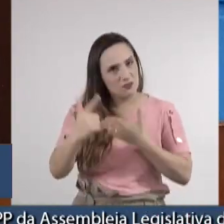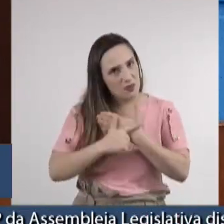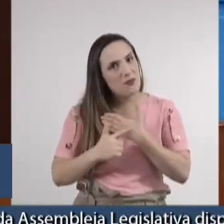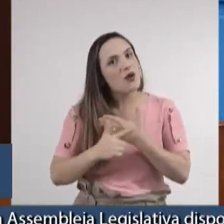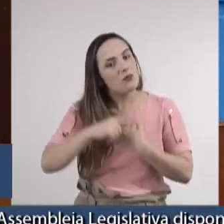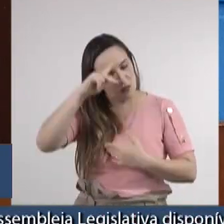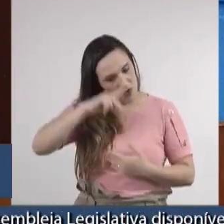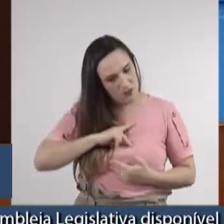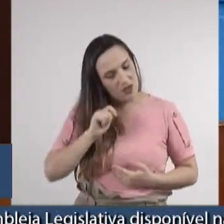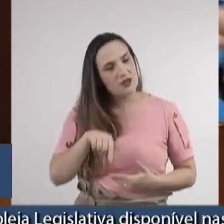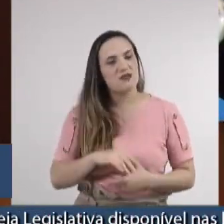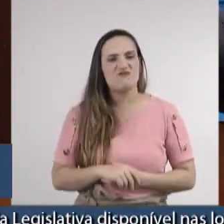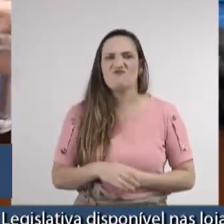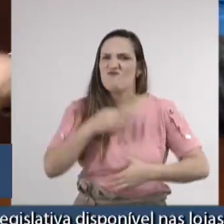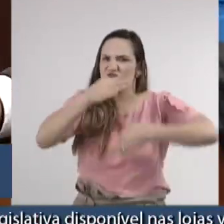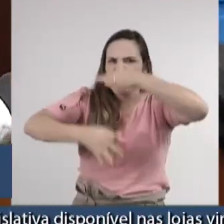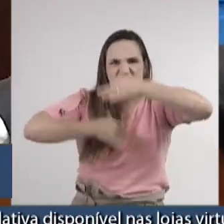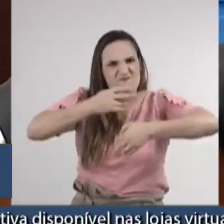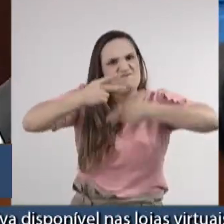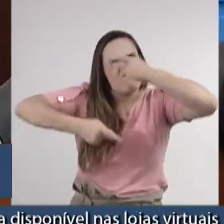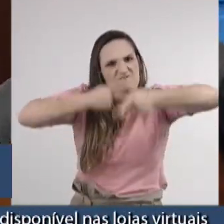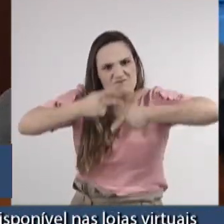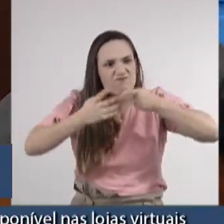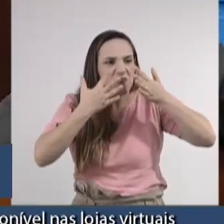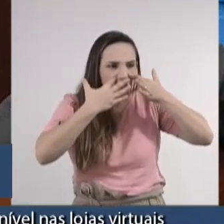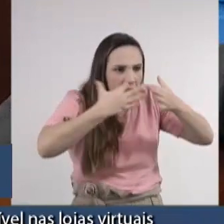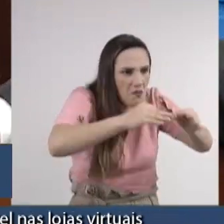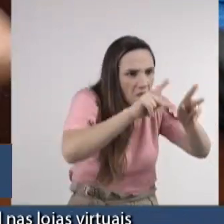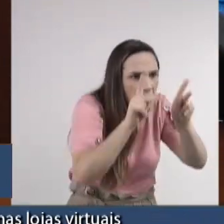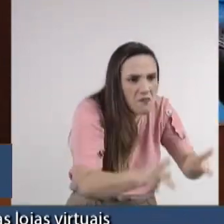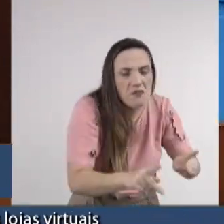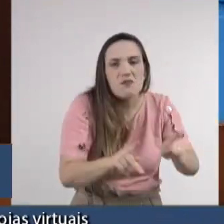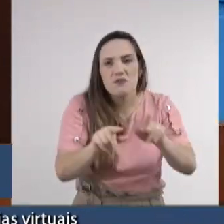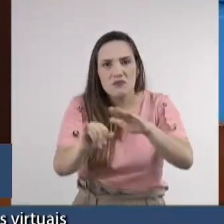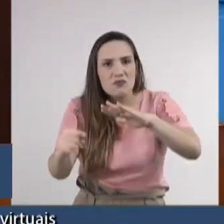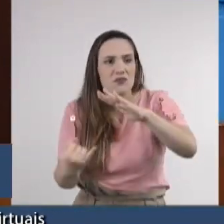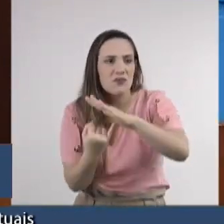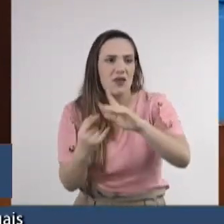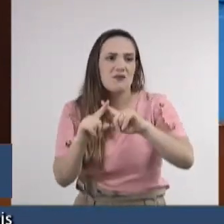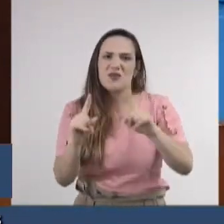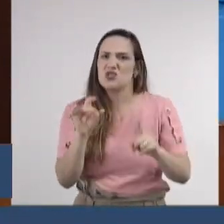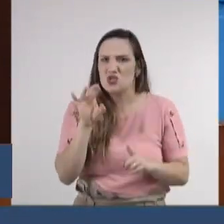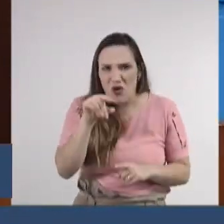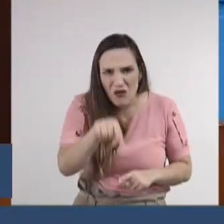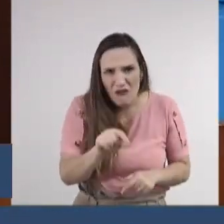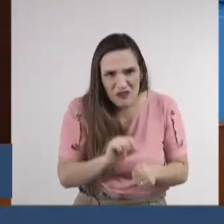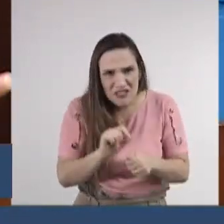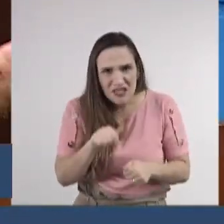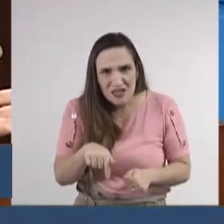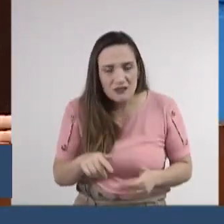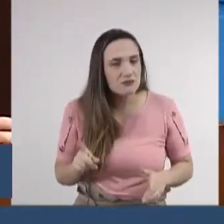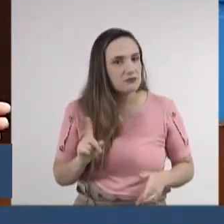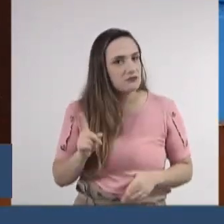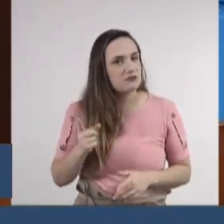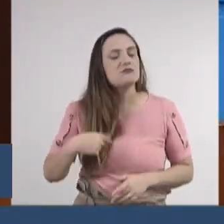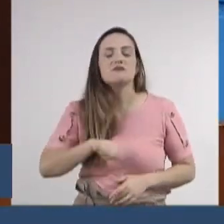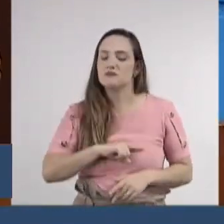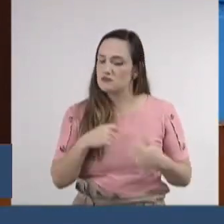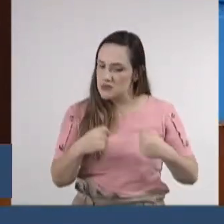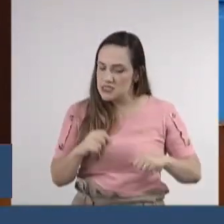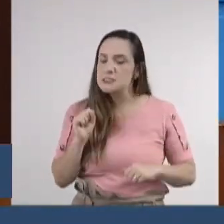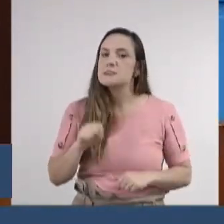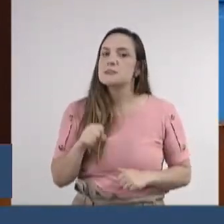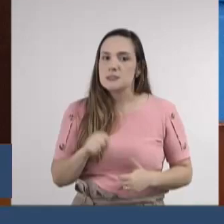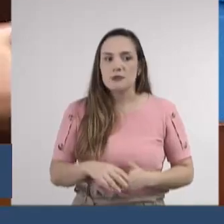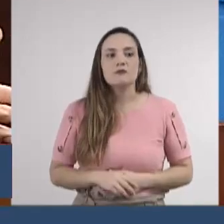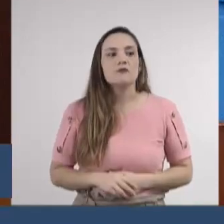parte. As manifestações, ouvimos a população, ouvimos as entidades. Mas só isso não basta. Nós precisamos,